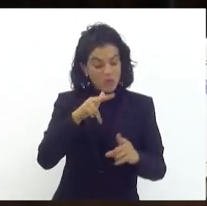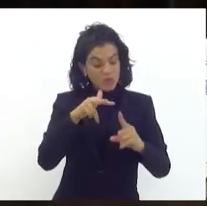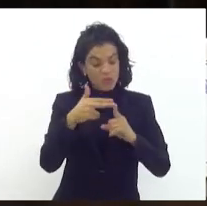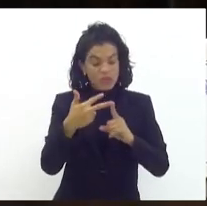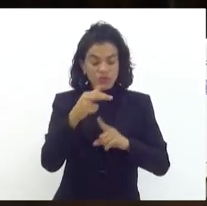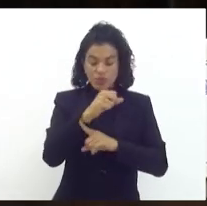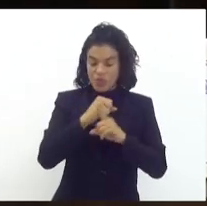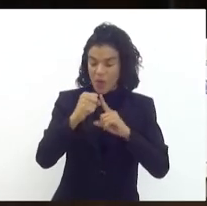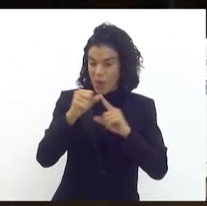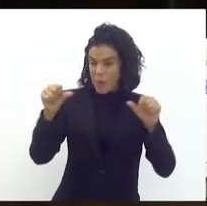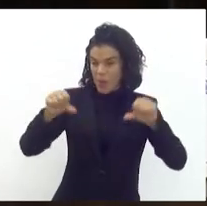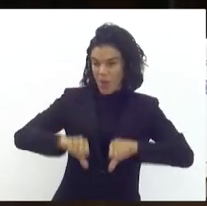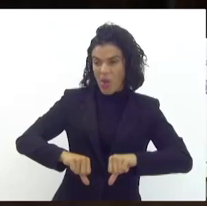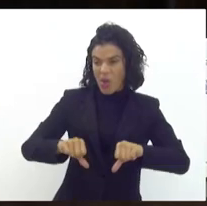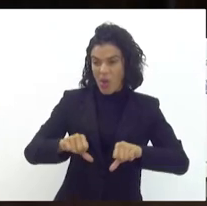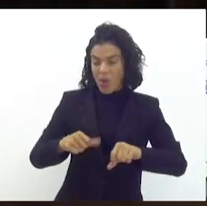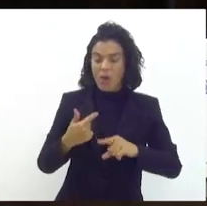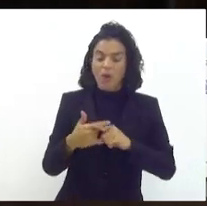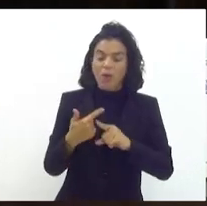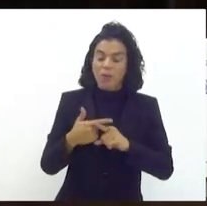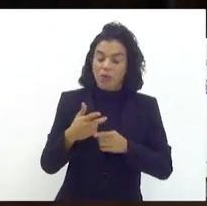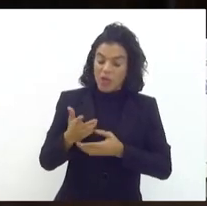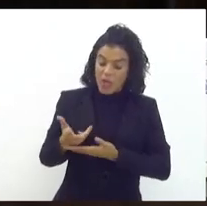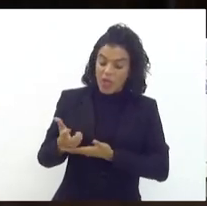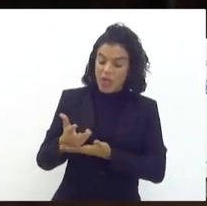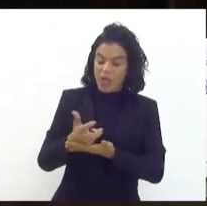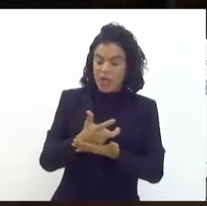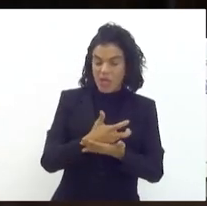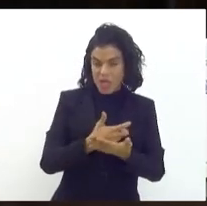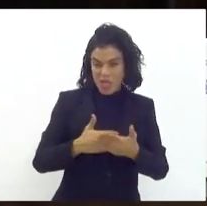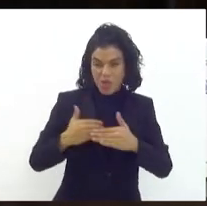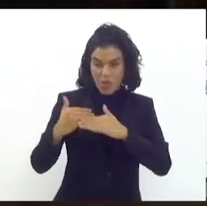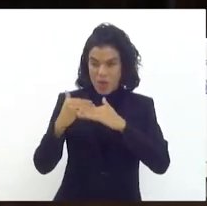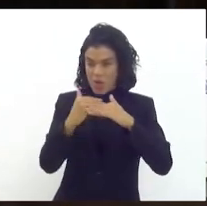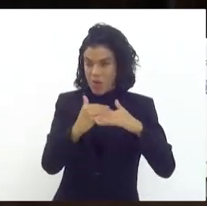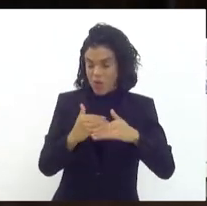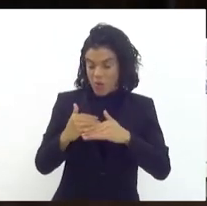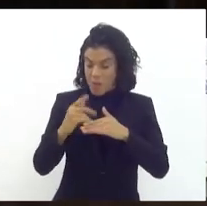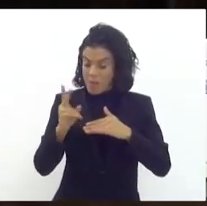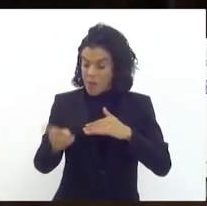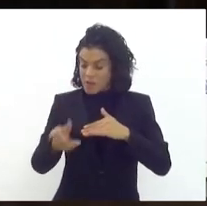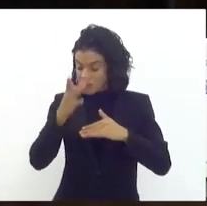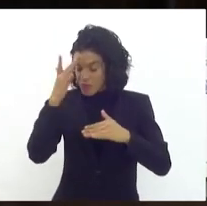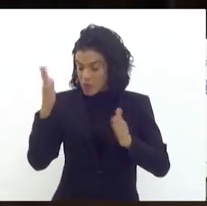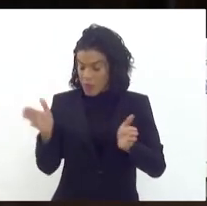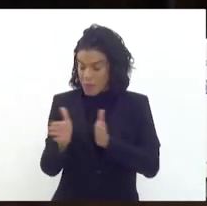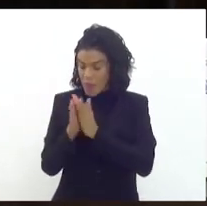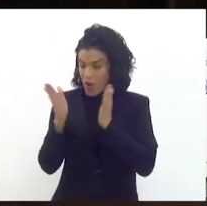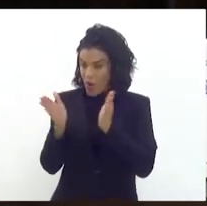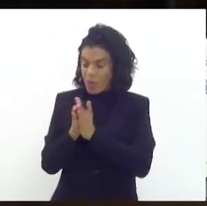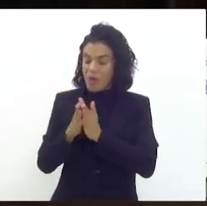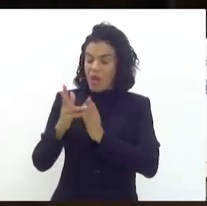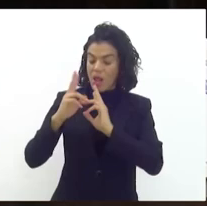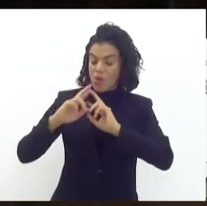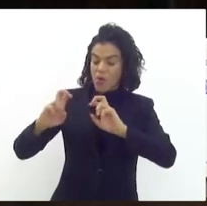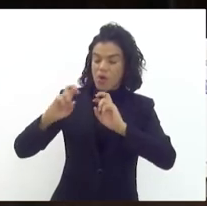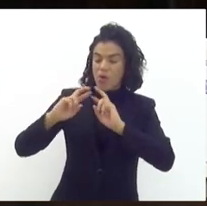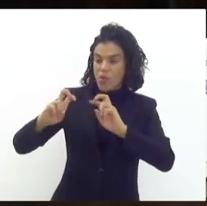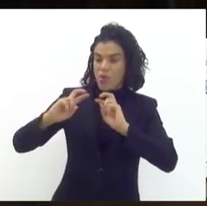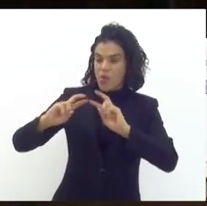é perverso porque ele tributo de forma igual os desiguais e essa regressividade que se tenta hoje